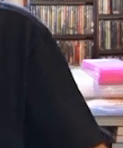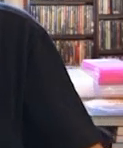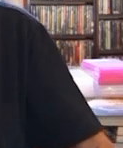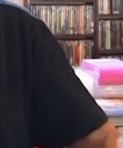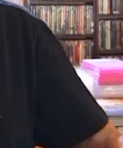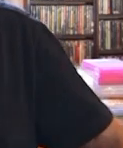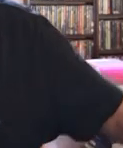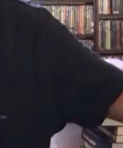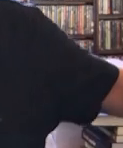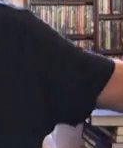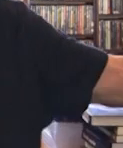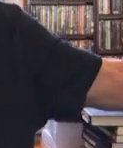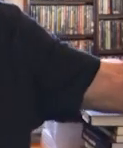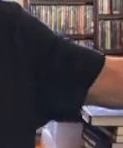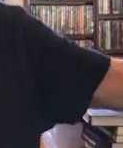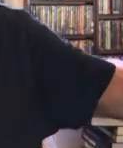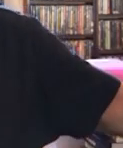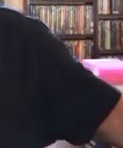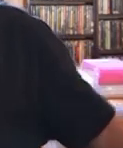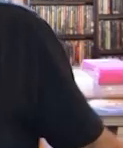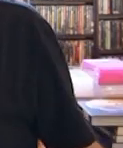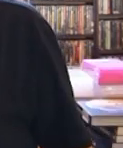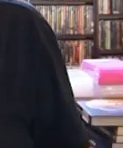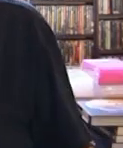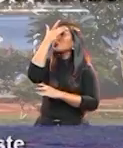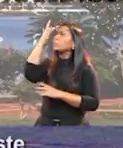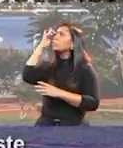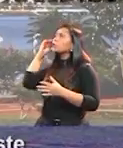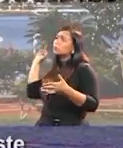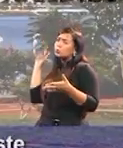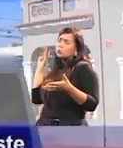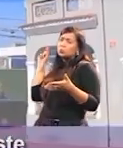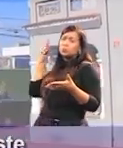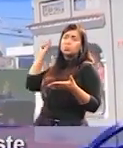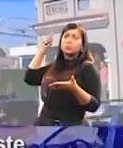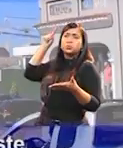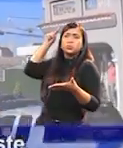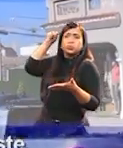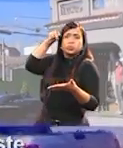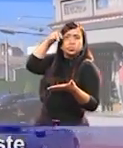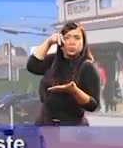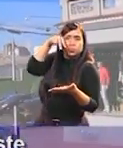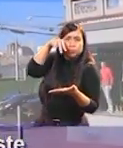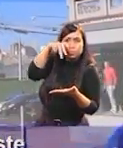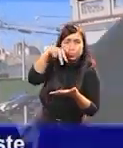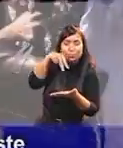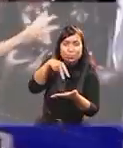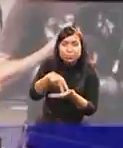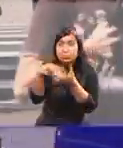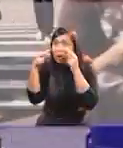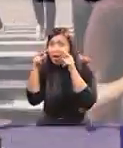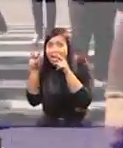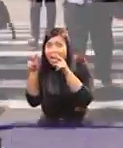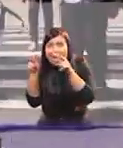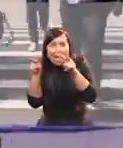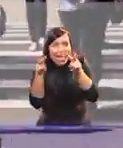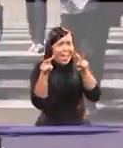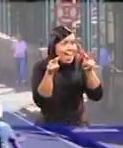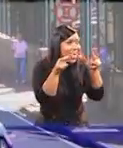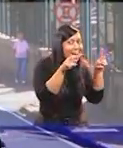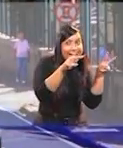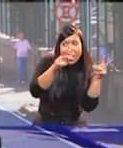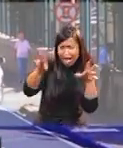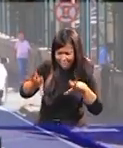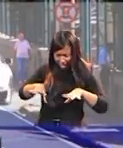os sertões do Brasil. Ó viajor que de longe vieste para